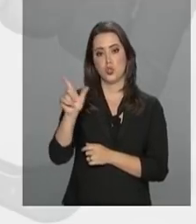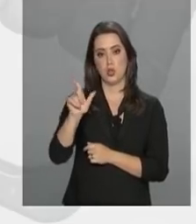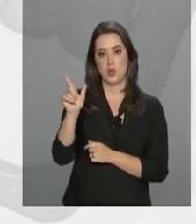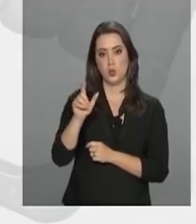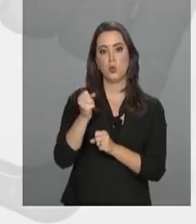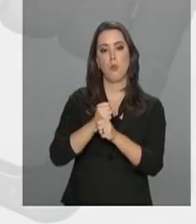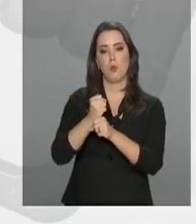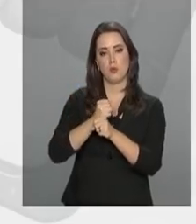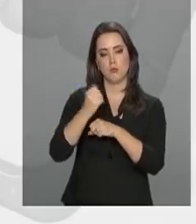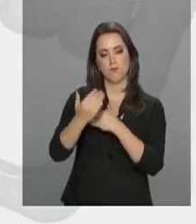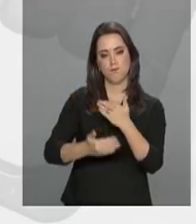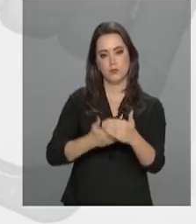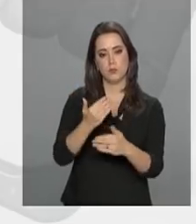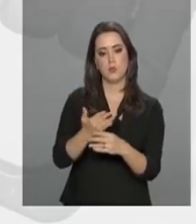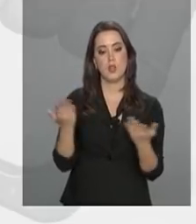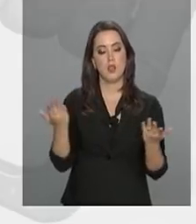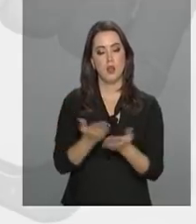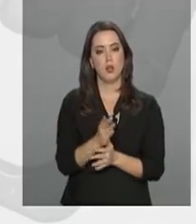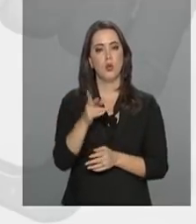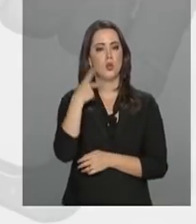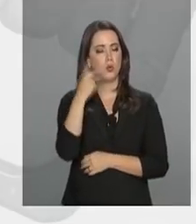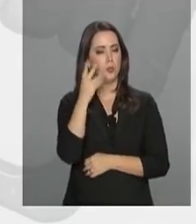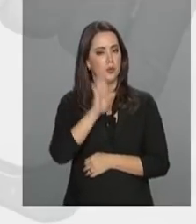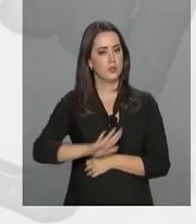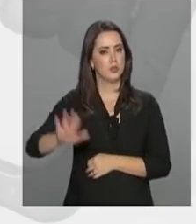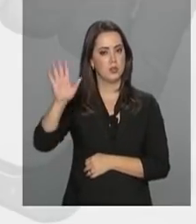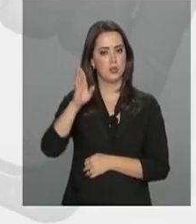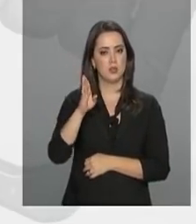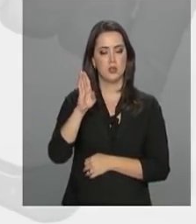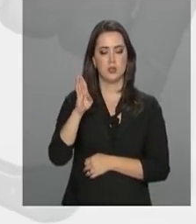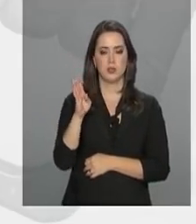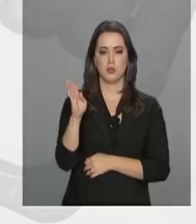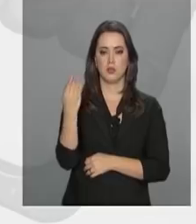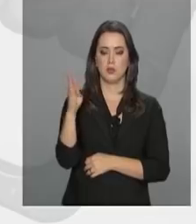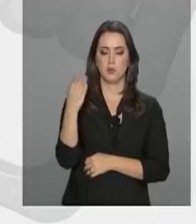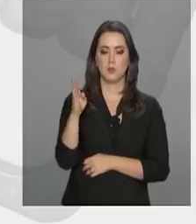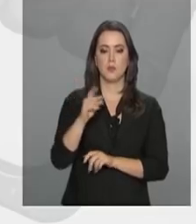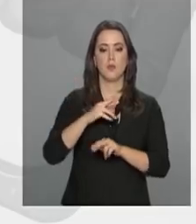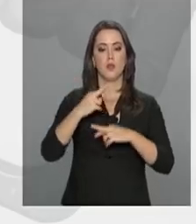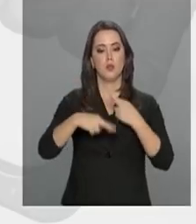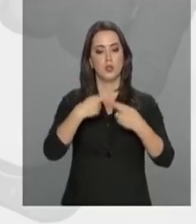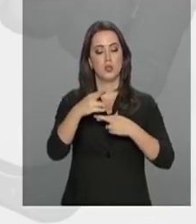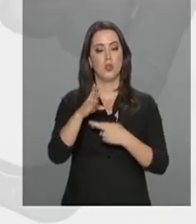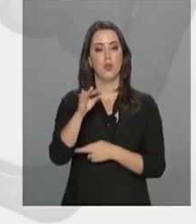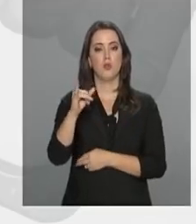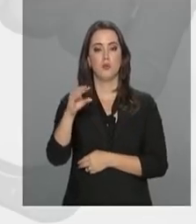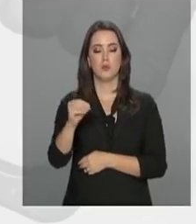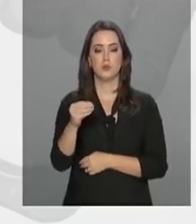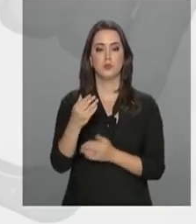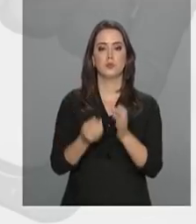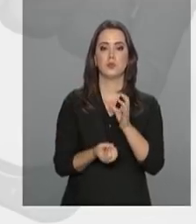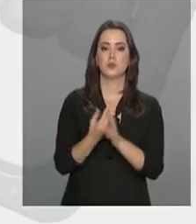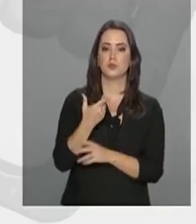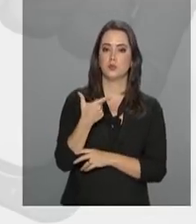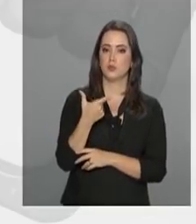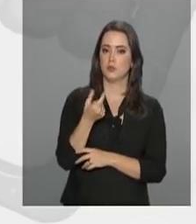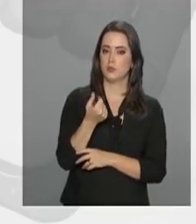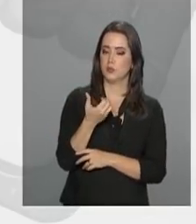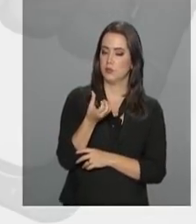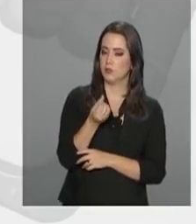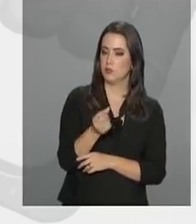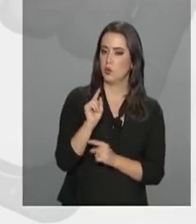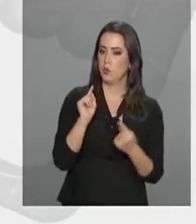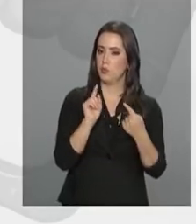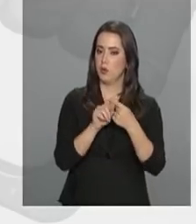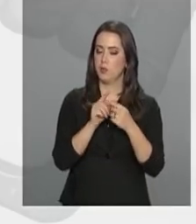com a política nacional de biocombustíveis o renova bill criado pelo governo federal em 2016 a meta